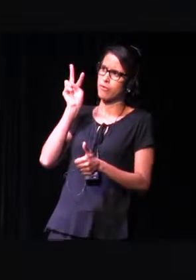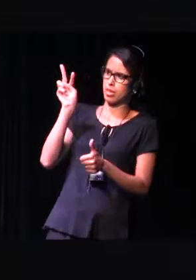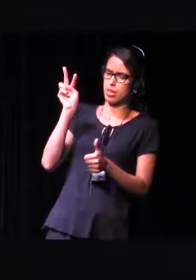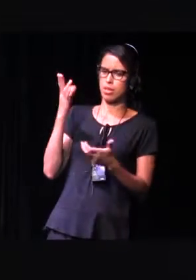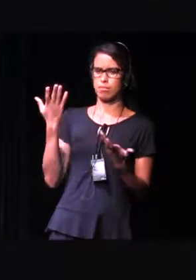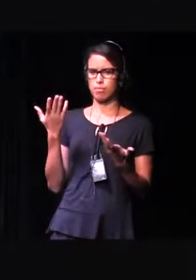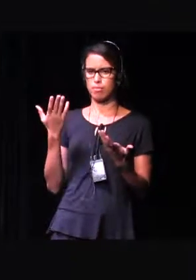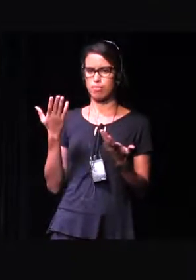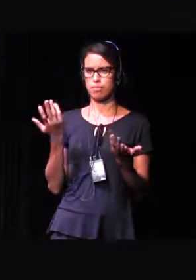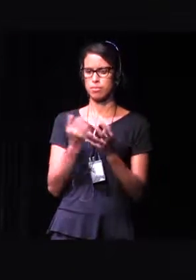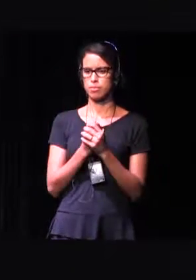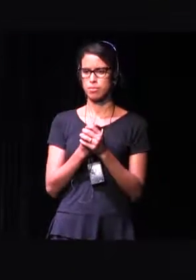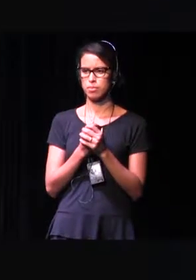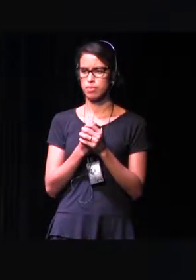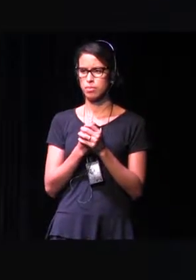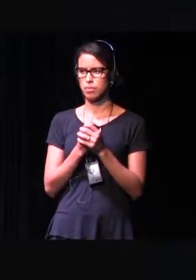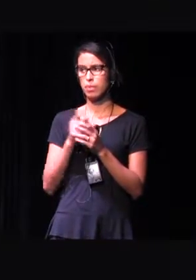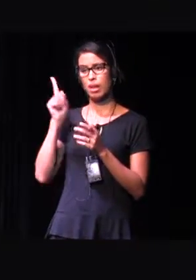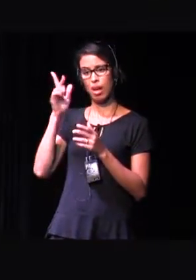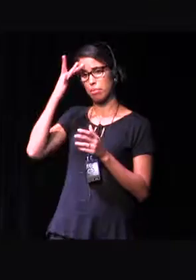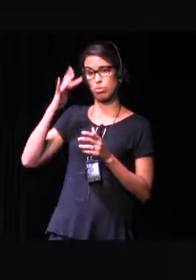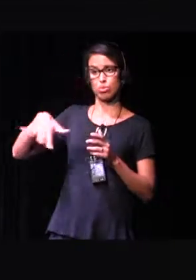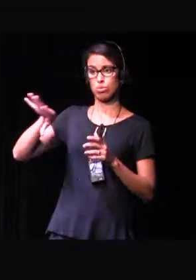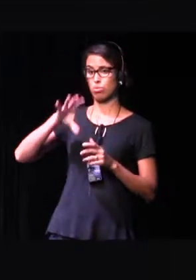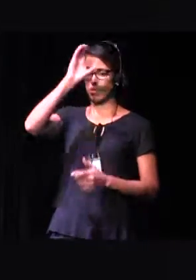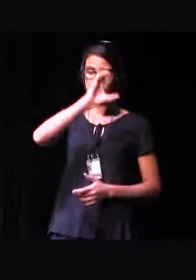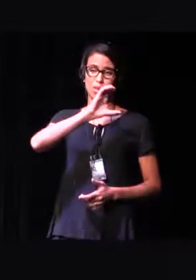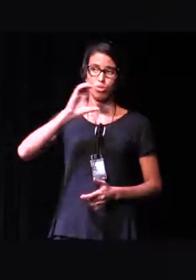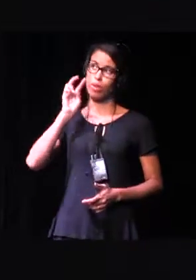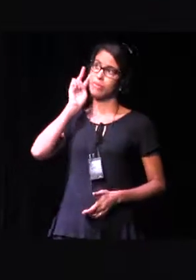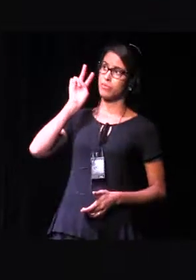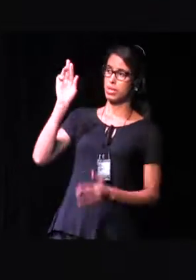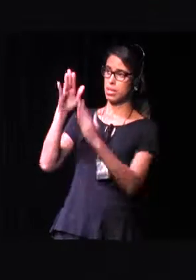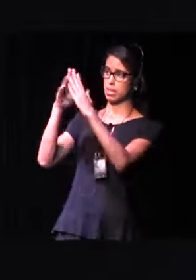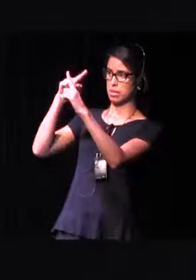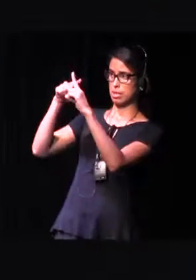igreja, porque está longe e a proximidade